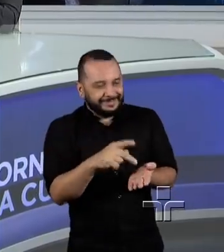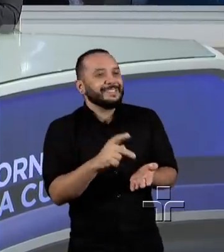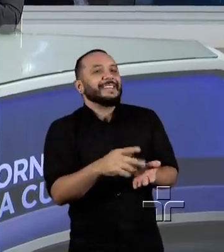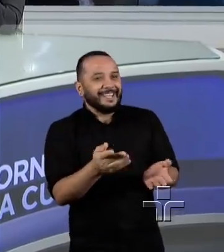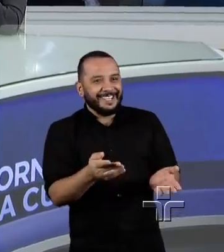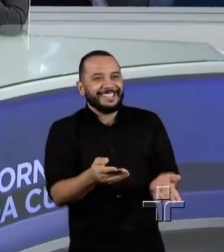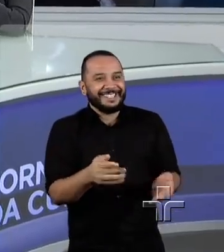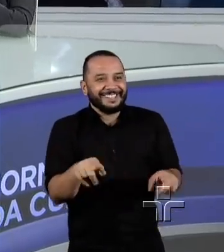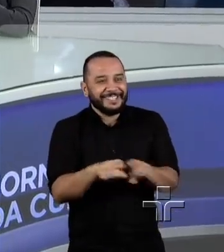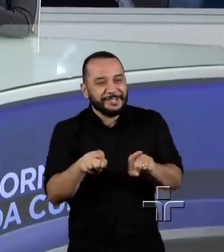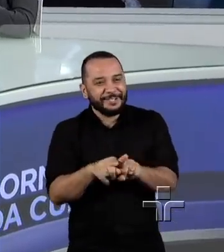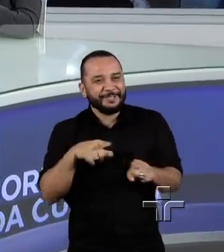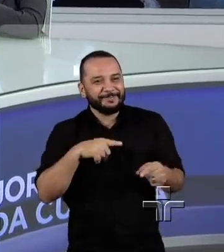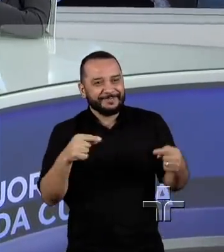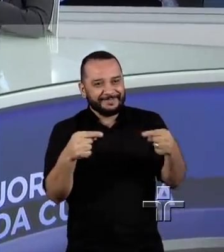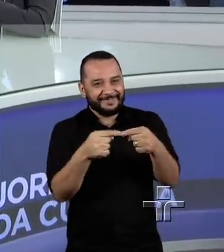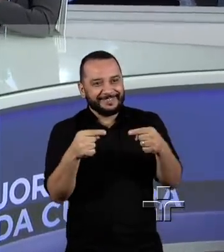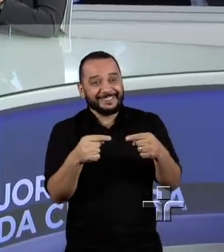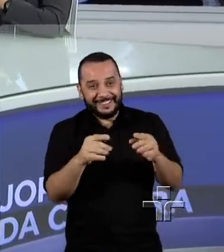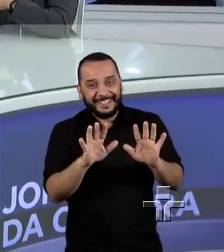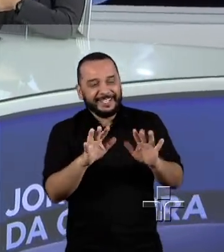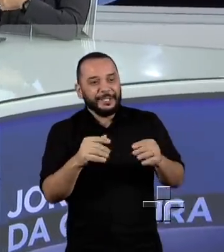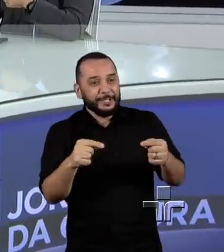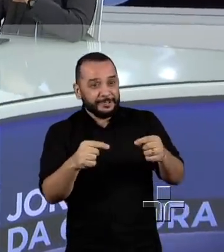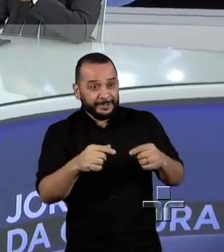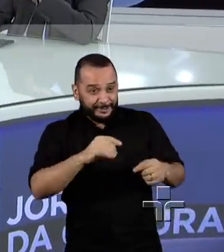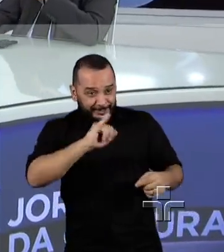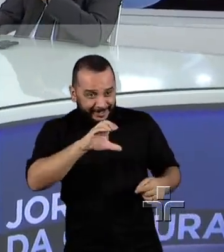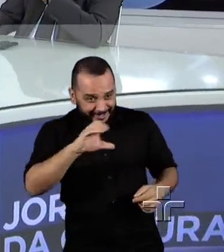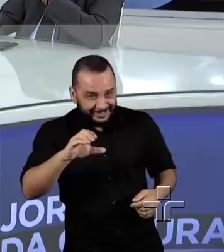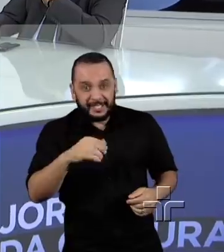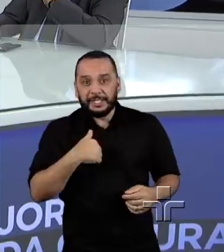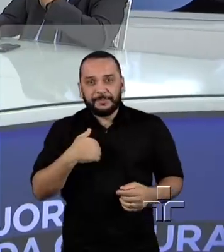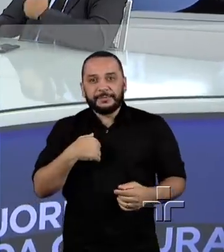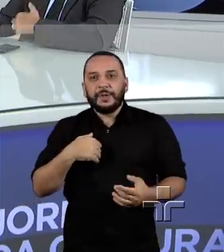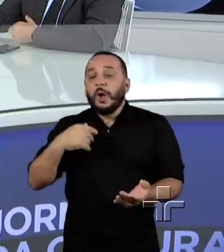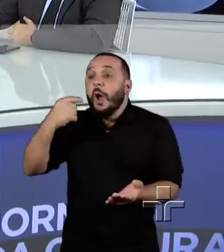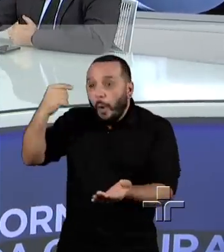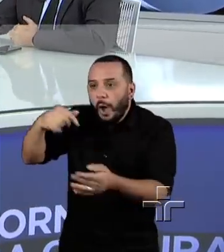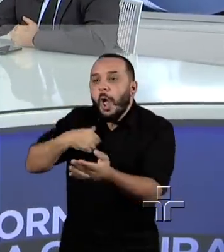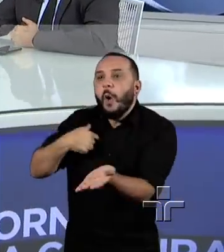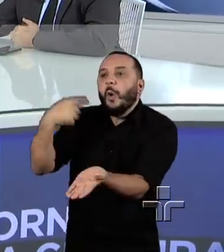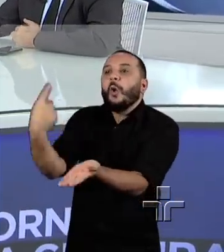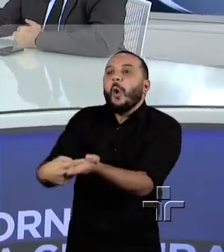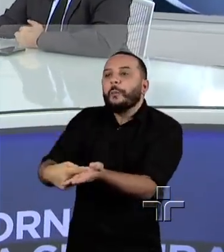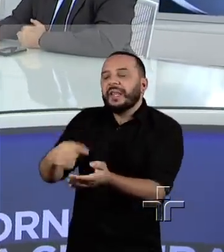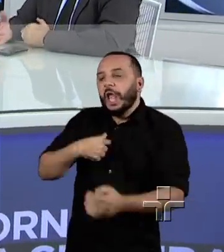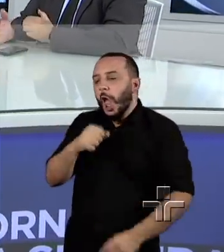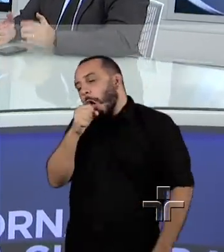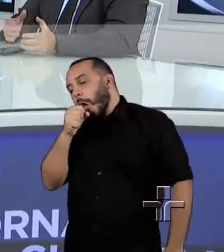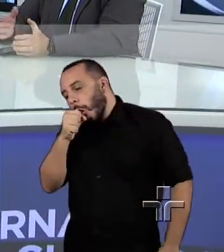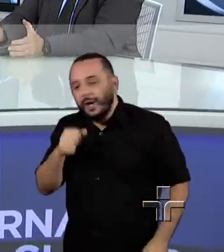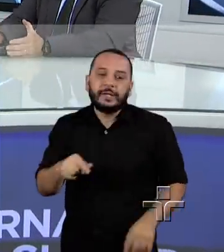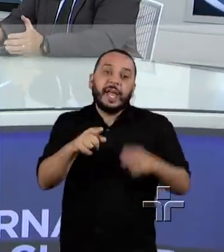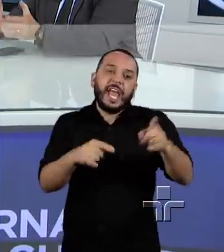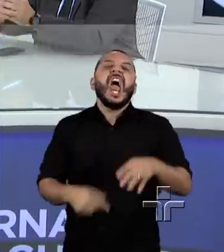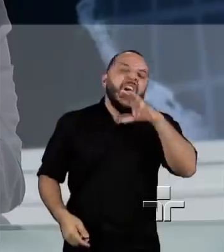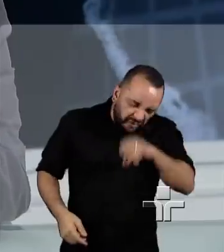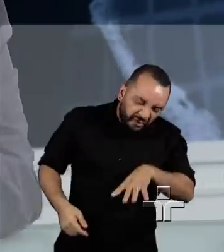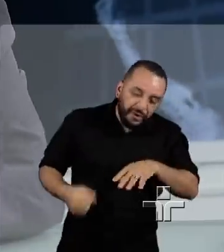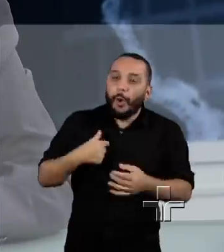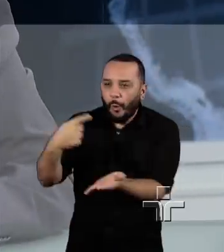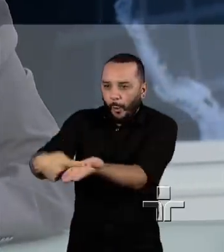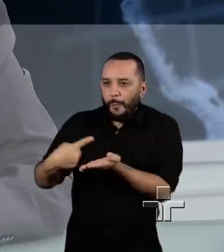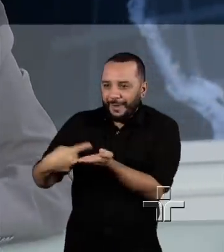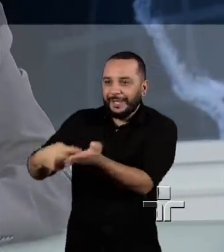uma combinação do jornal. Eu combinei de tossir. O William de falar de gripado. Então, pra gente... Porque tem